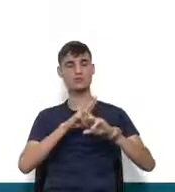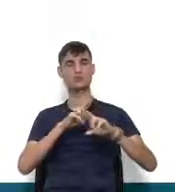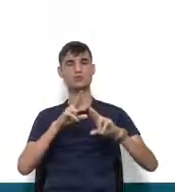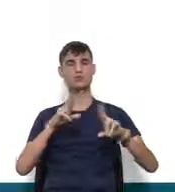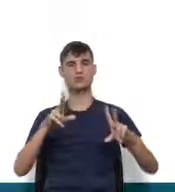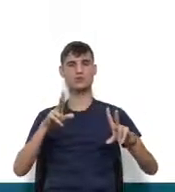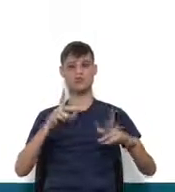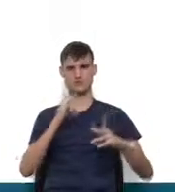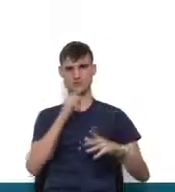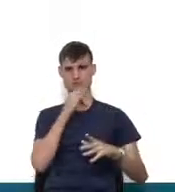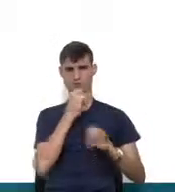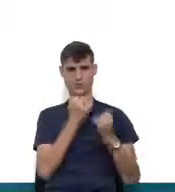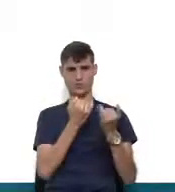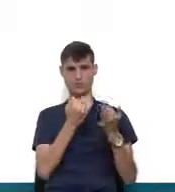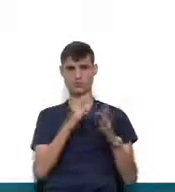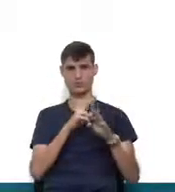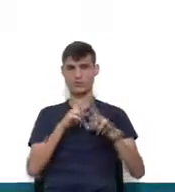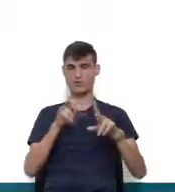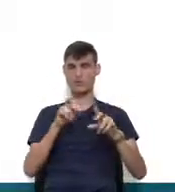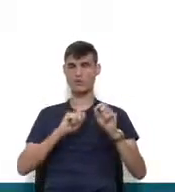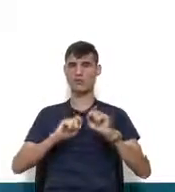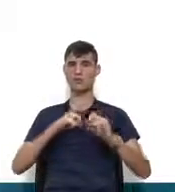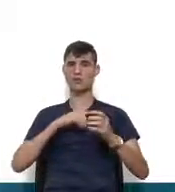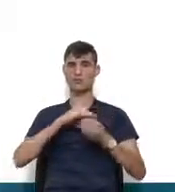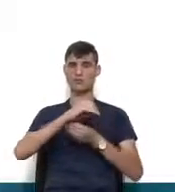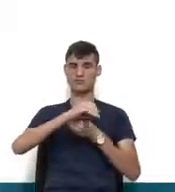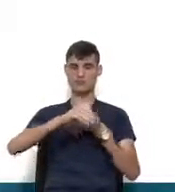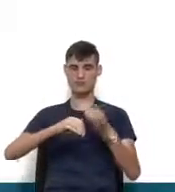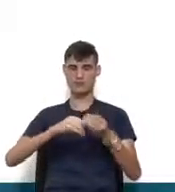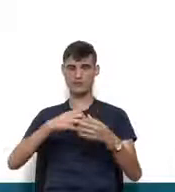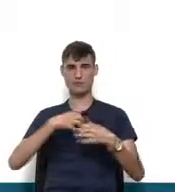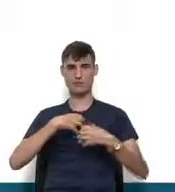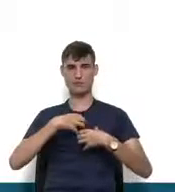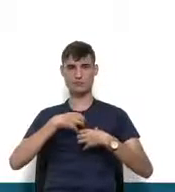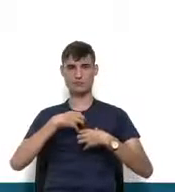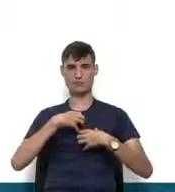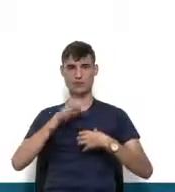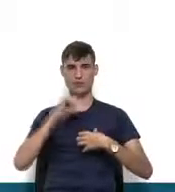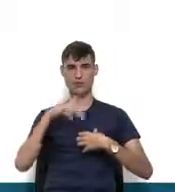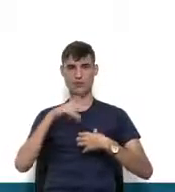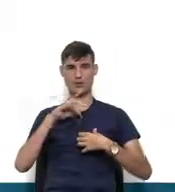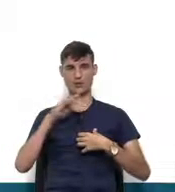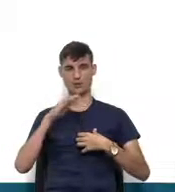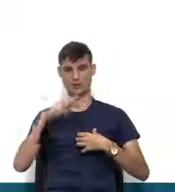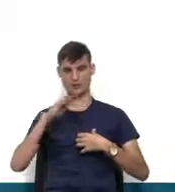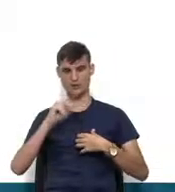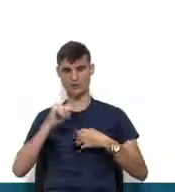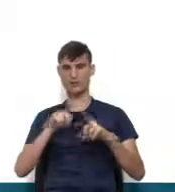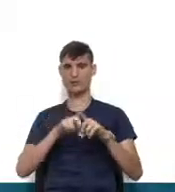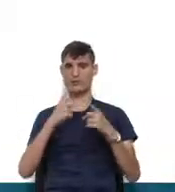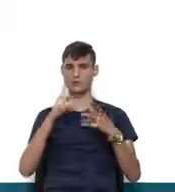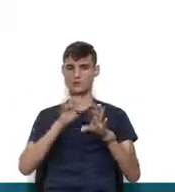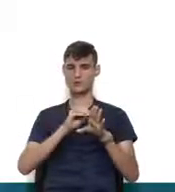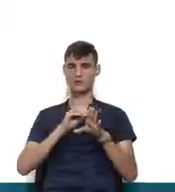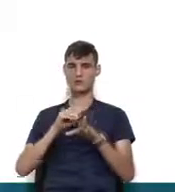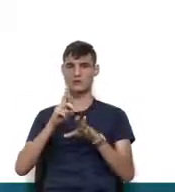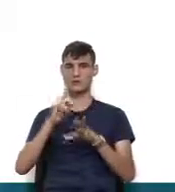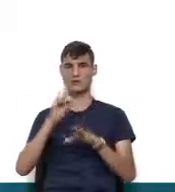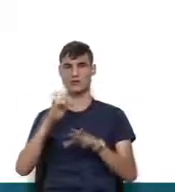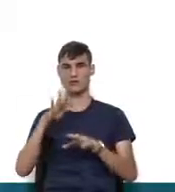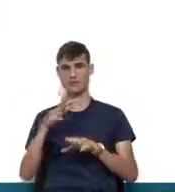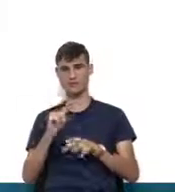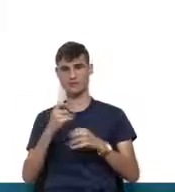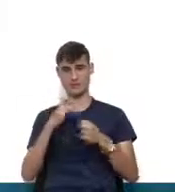diferenciais. Uma equação diferencial é aquela que envolve função incógnita e as suas derivadas. Dentro de uma